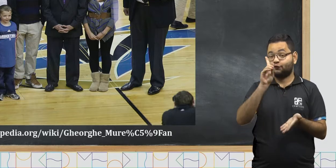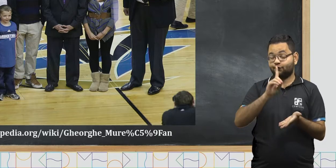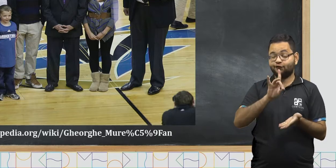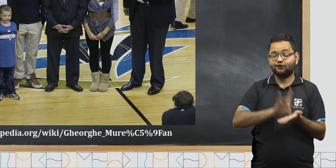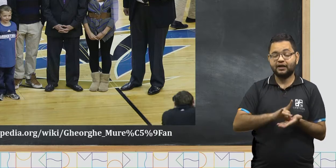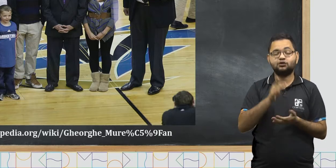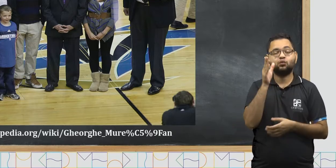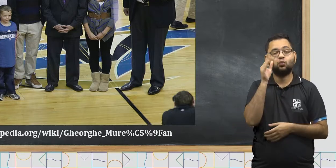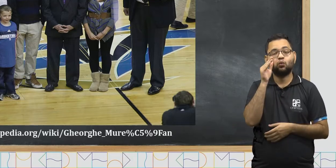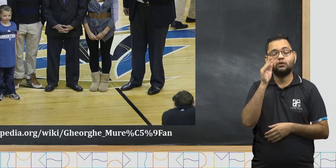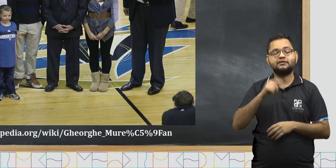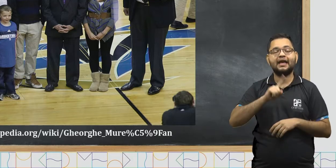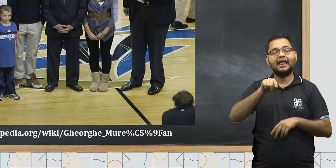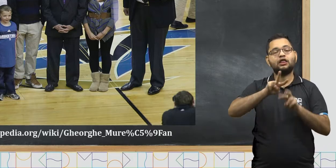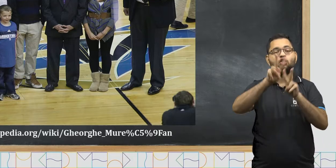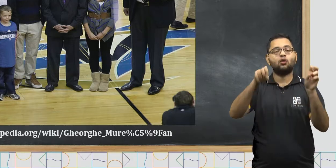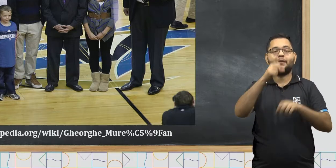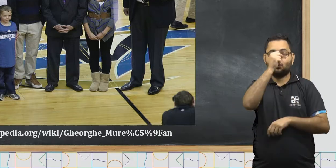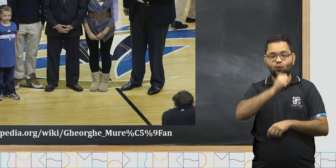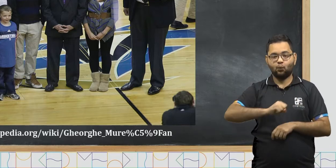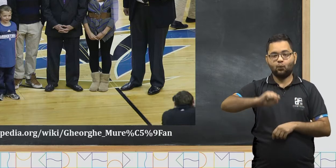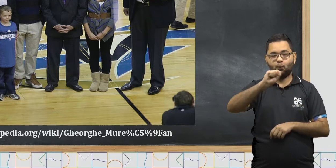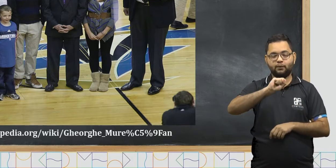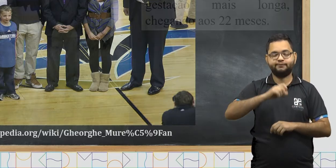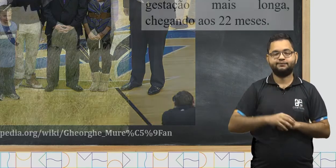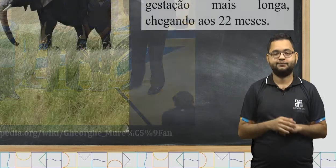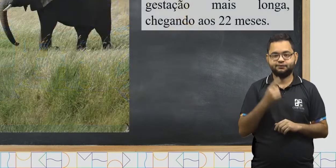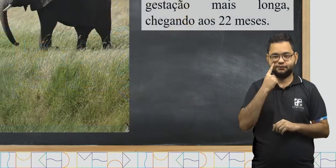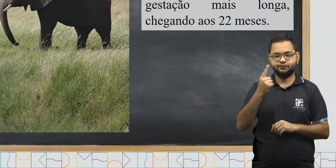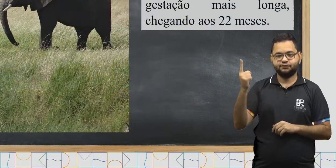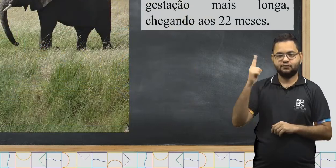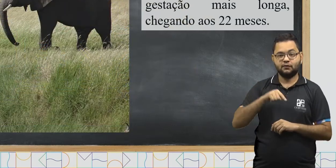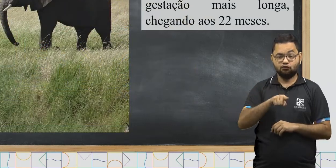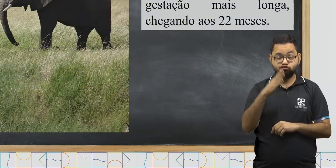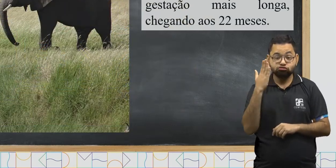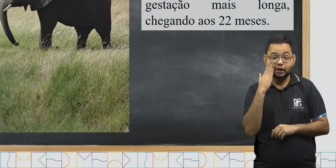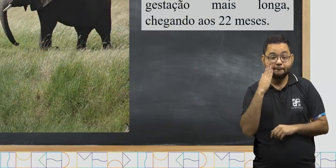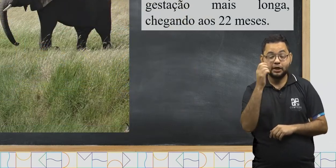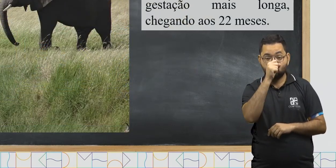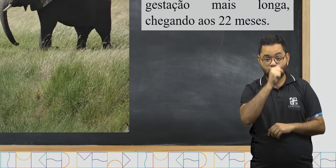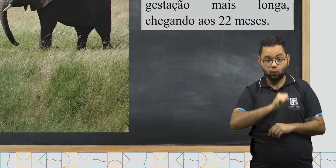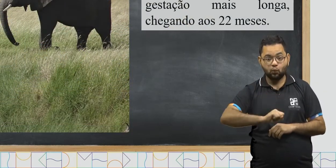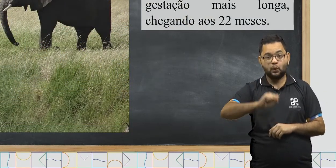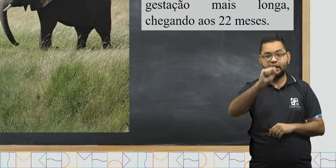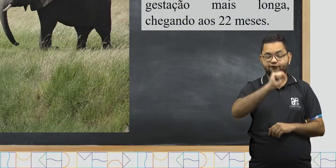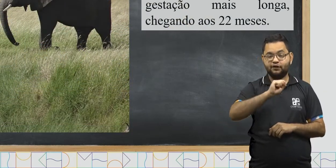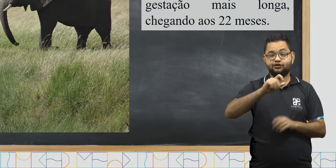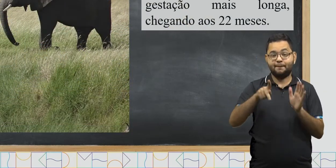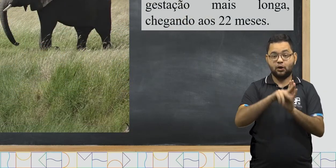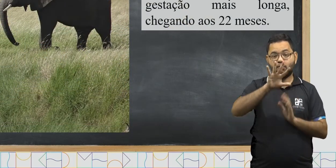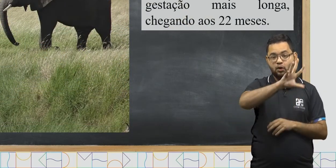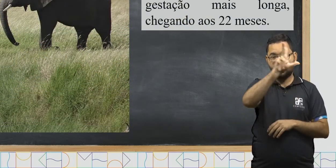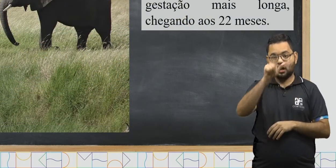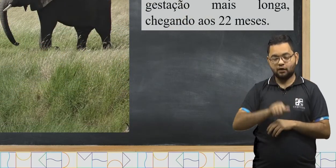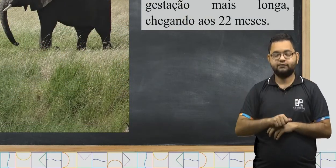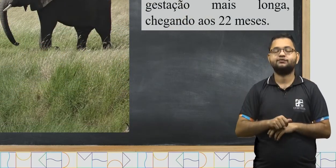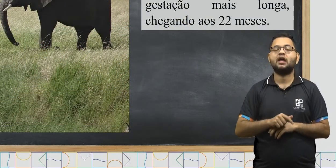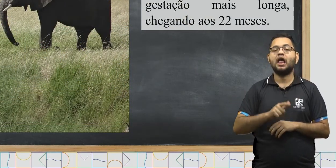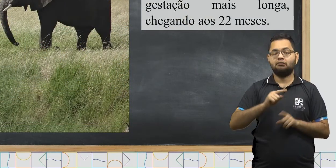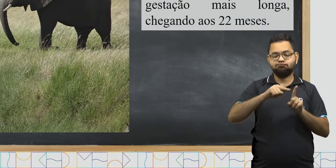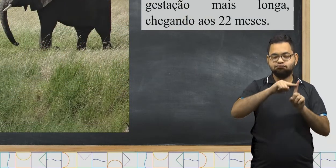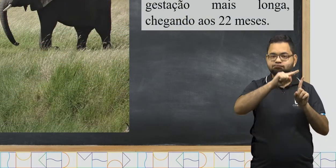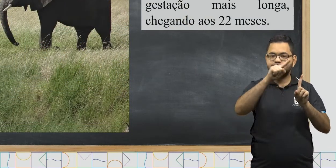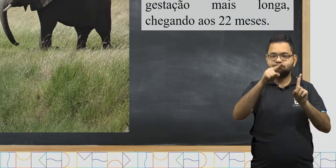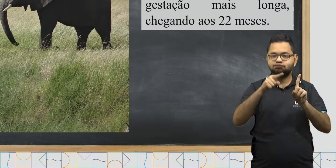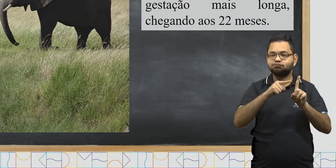é sobre os elefantes. Veja na próxima tela. Você sabia que o elefante africano tem uma gestação